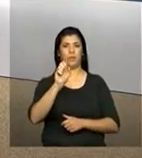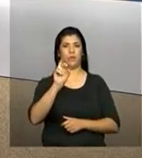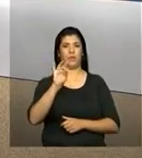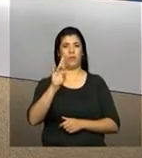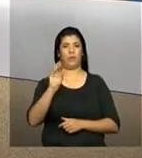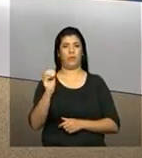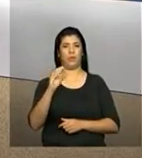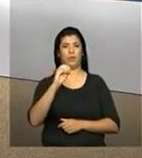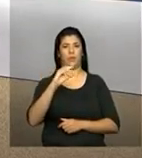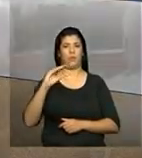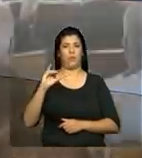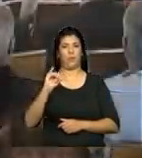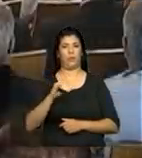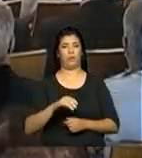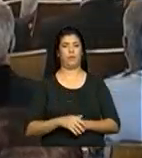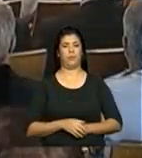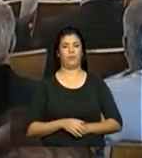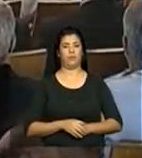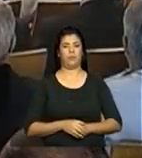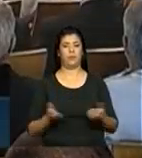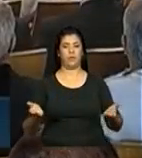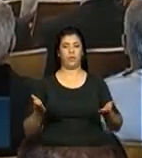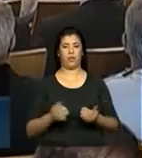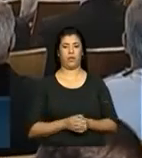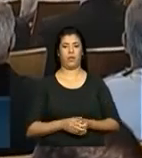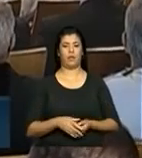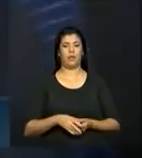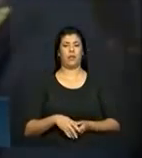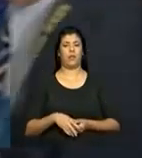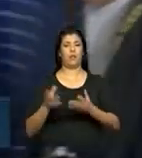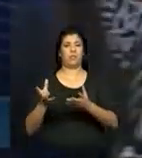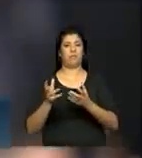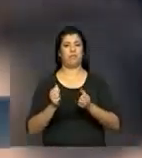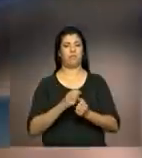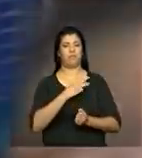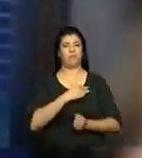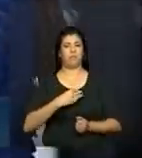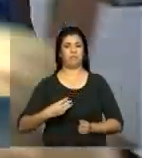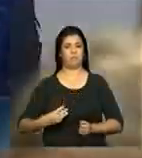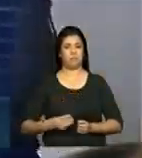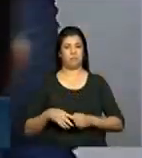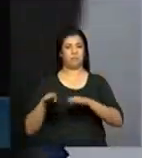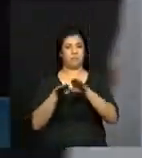a cerimôia. Ministra de Estado de Políticas de Promoção da Igualdade Racial.